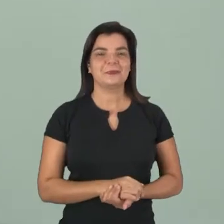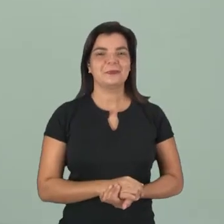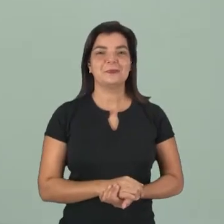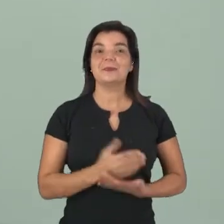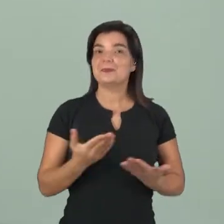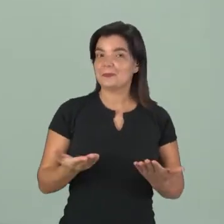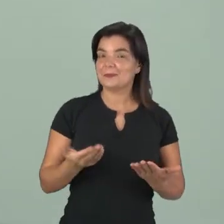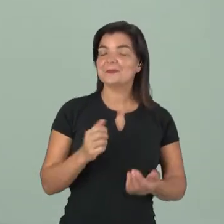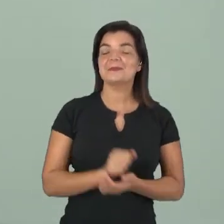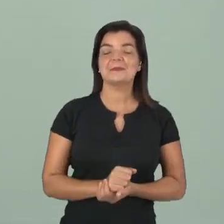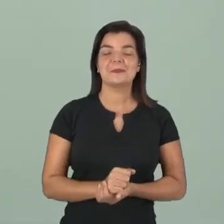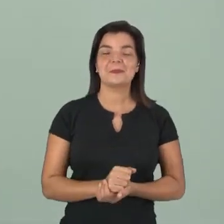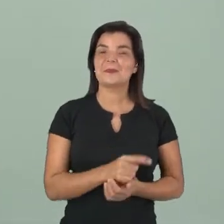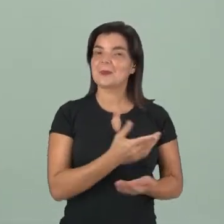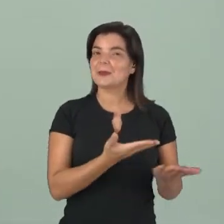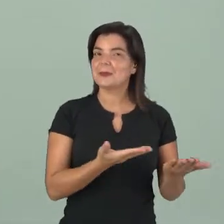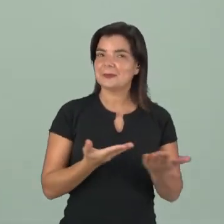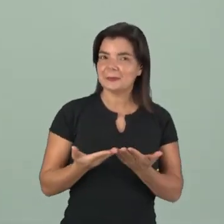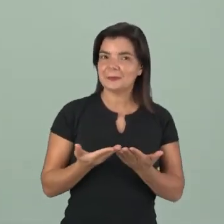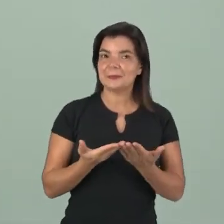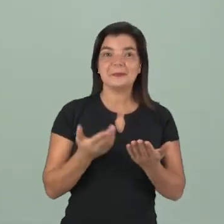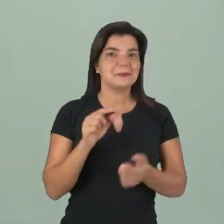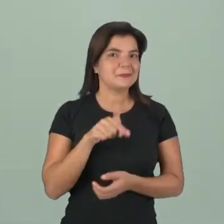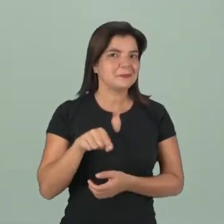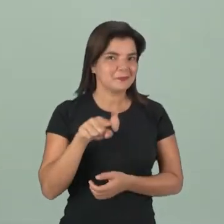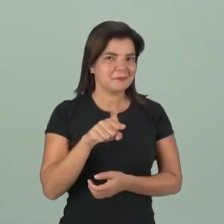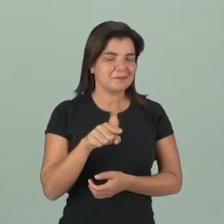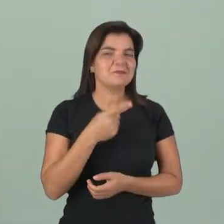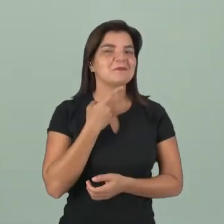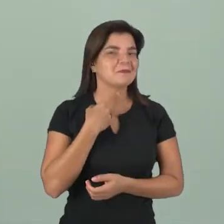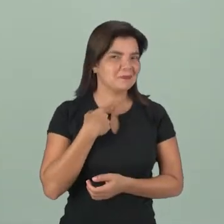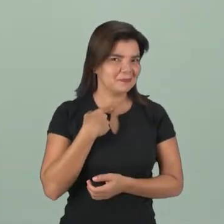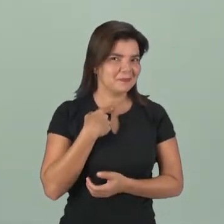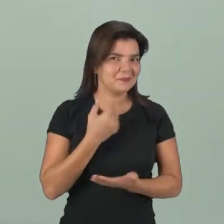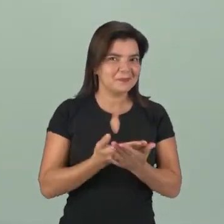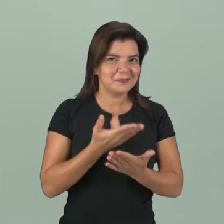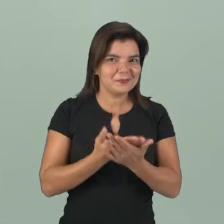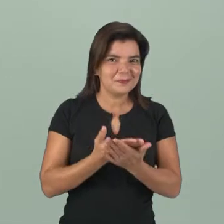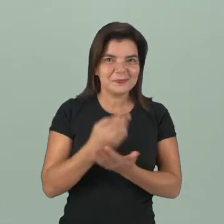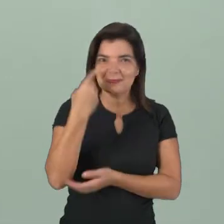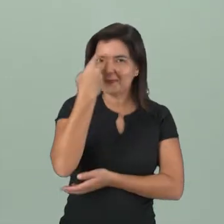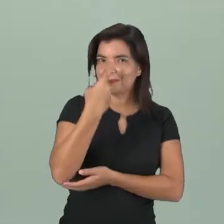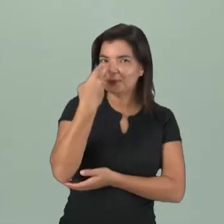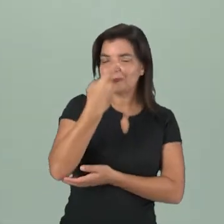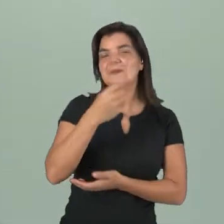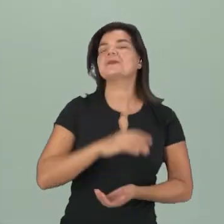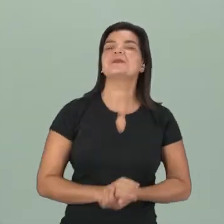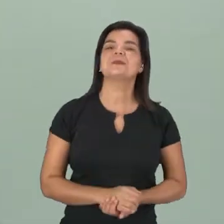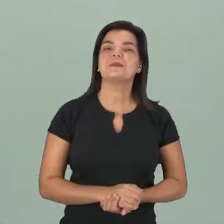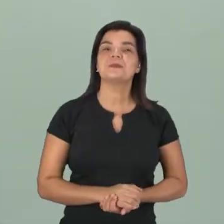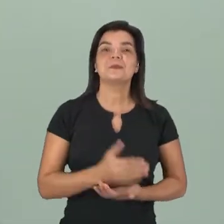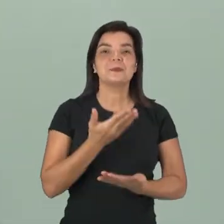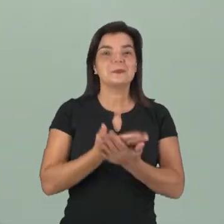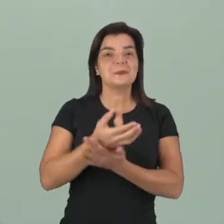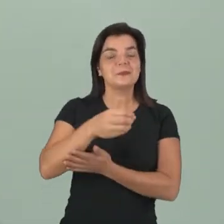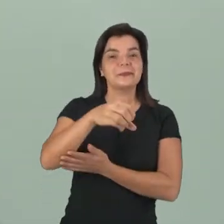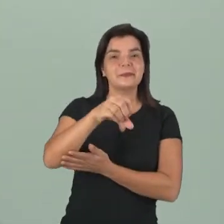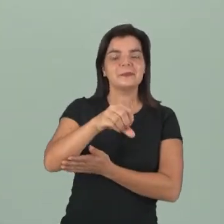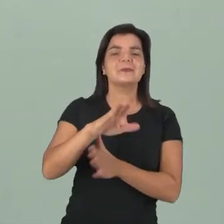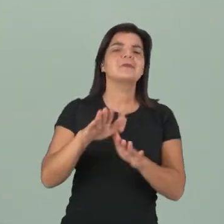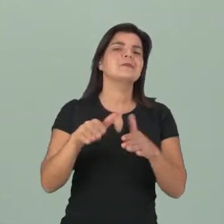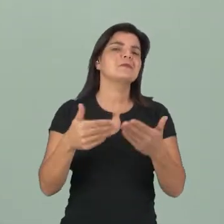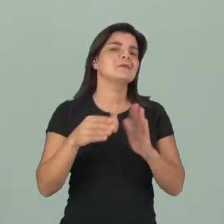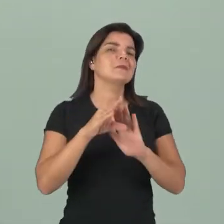Sejam bem-vindos a mais uma aula de espanhol. E aí, estão a fim de estudar espanhol? Vamos lá, galerinha. Aula 9, né?